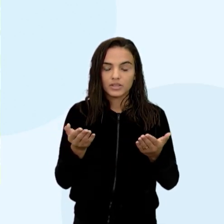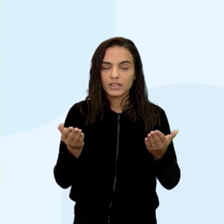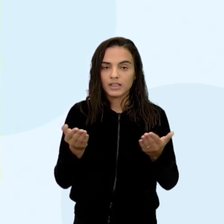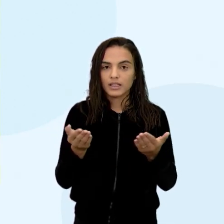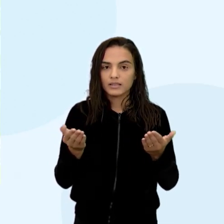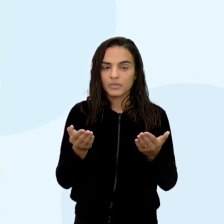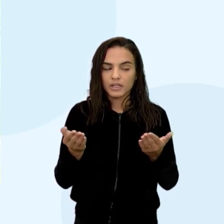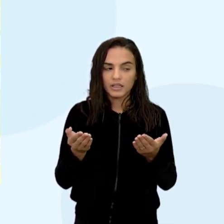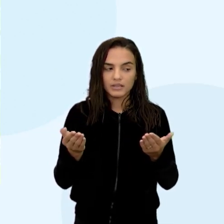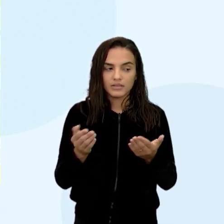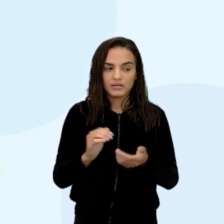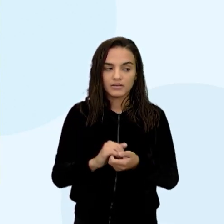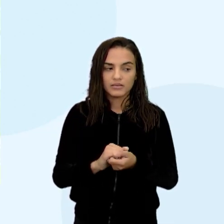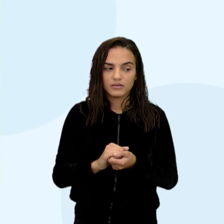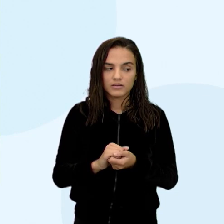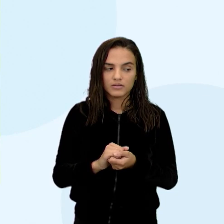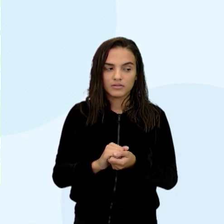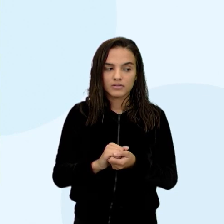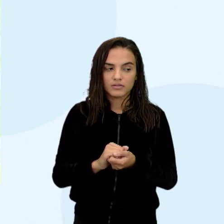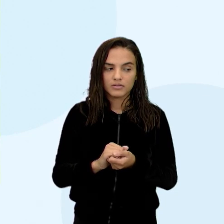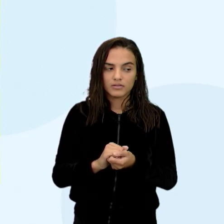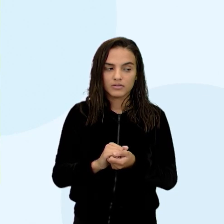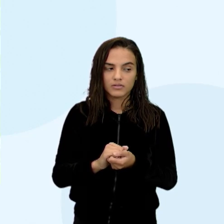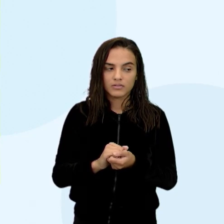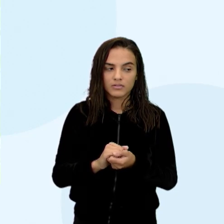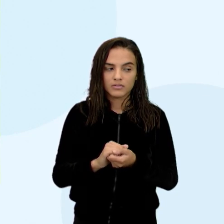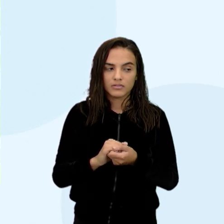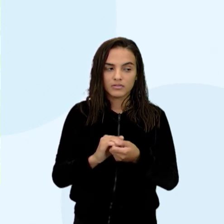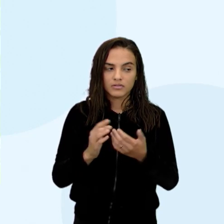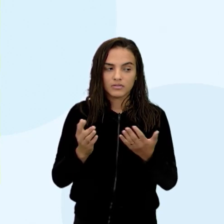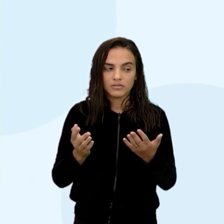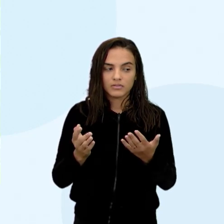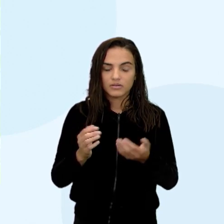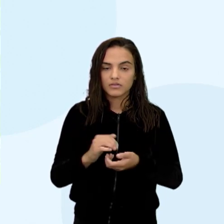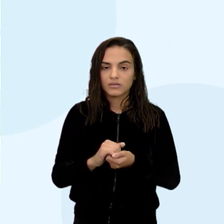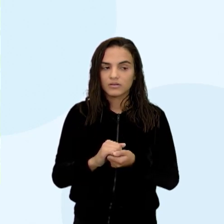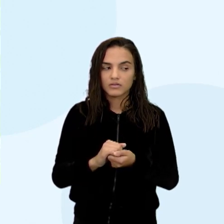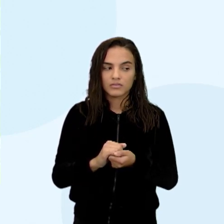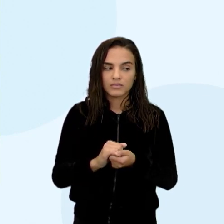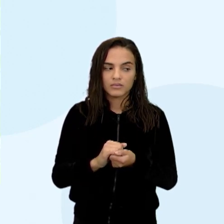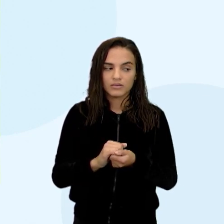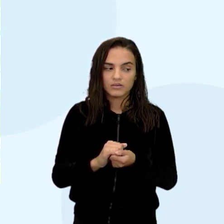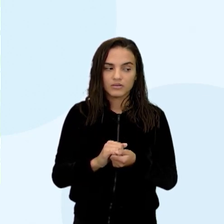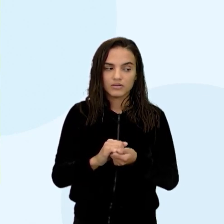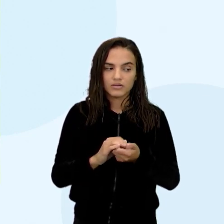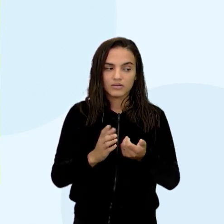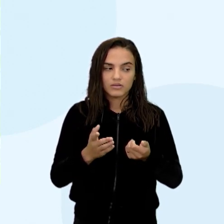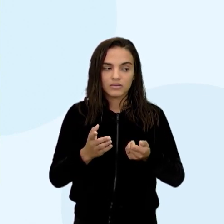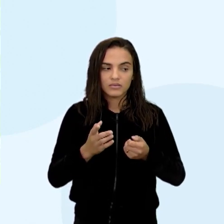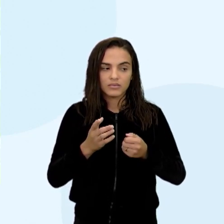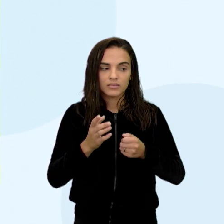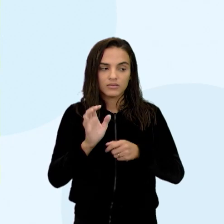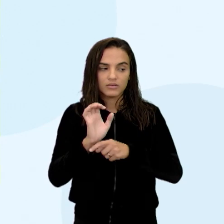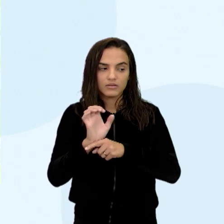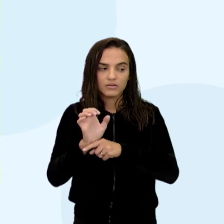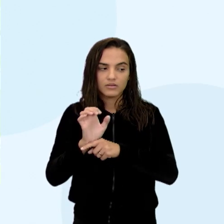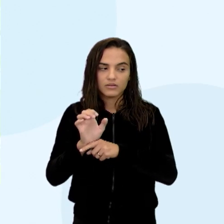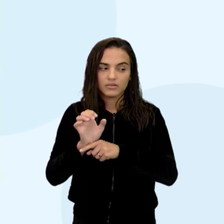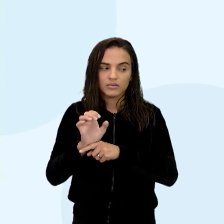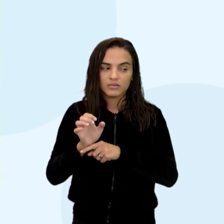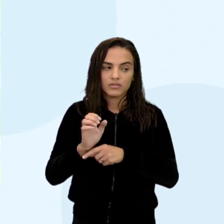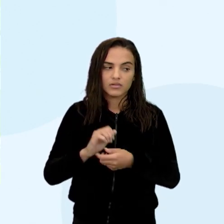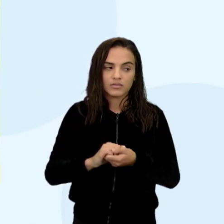nesse momento, tem uns 3 anos, ele foi atendido pela prefeitura, depois ele veio para nós, para o estado, com